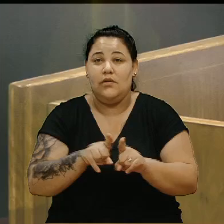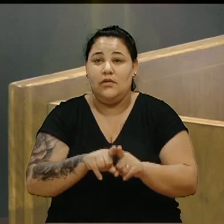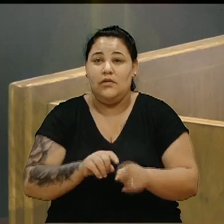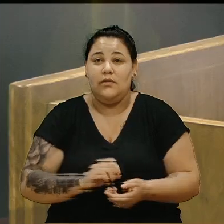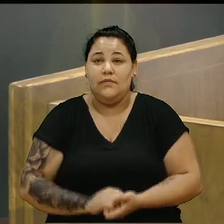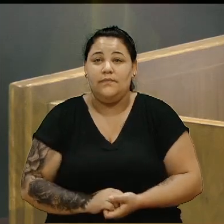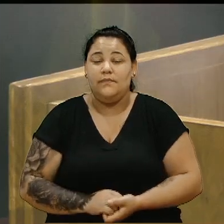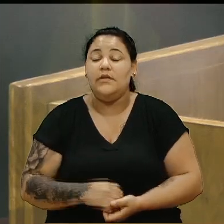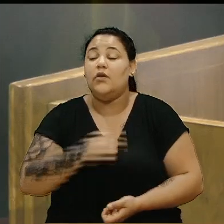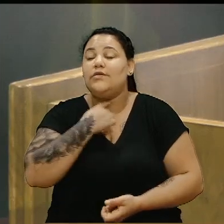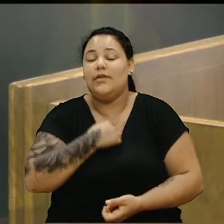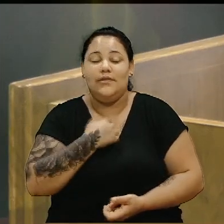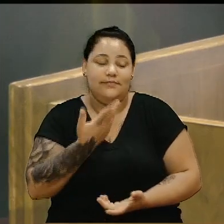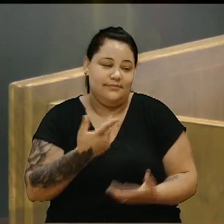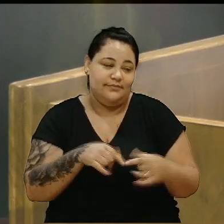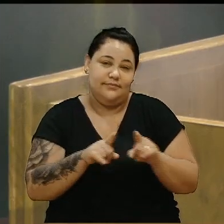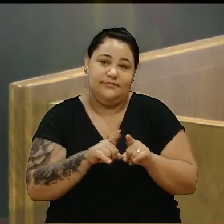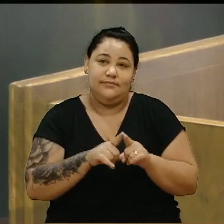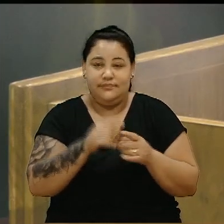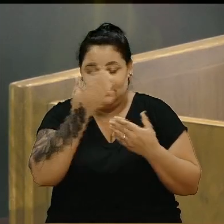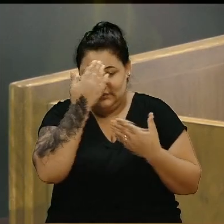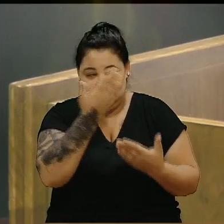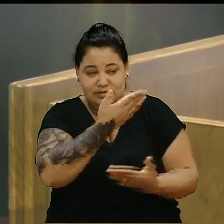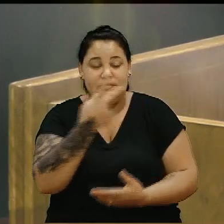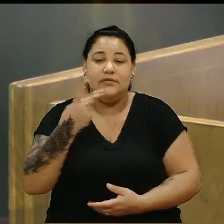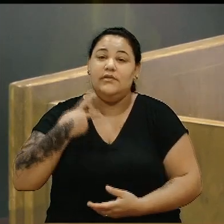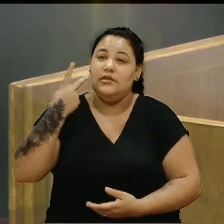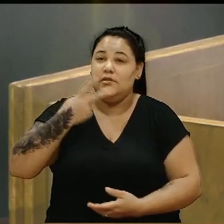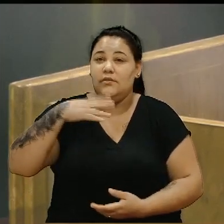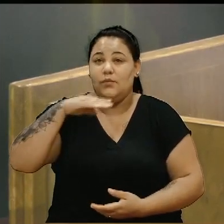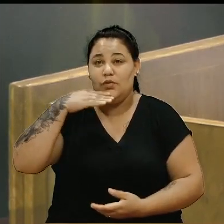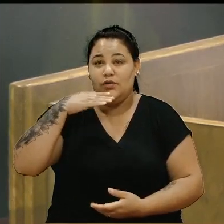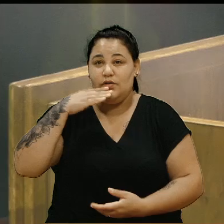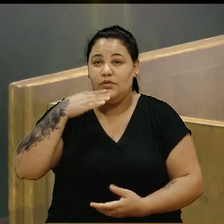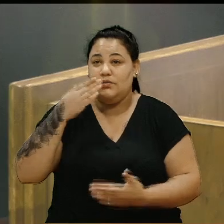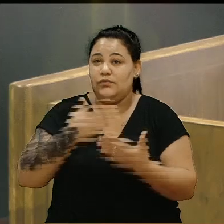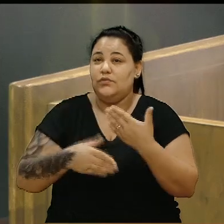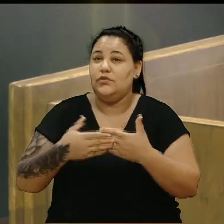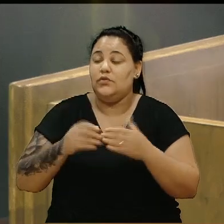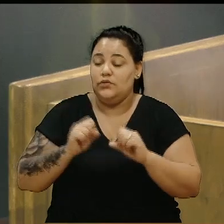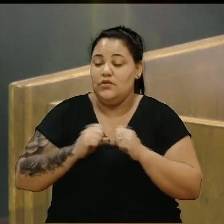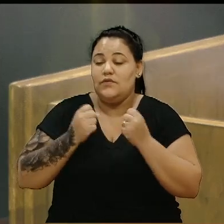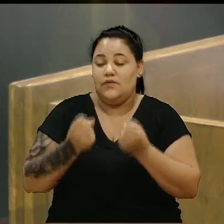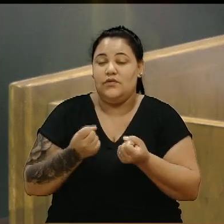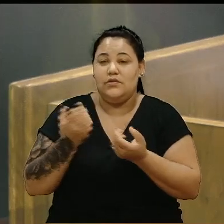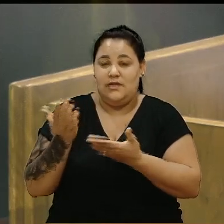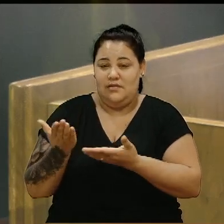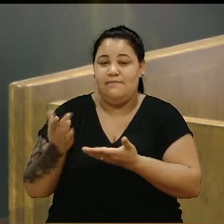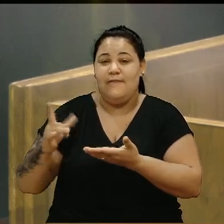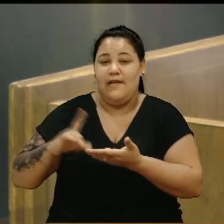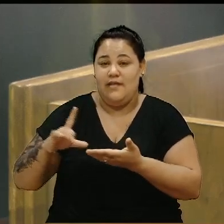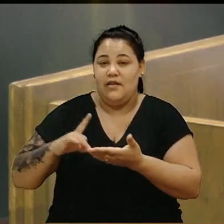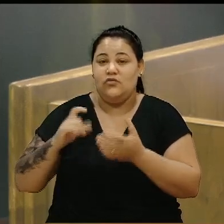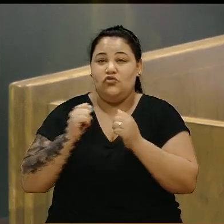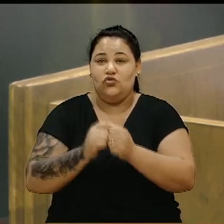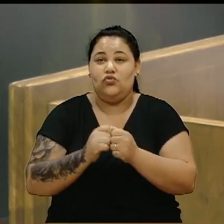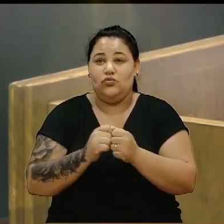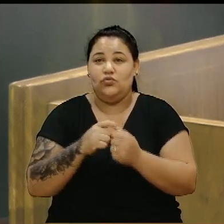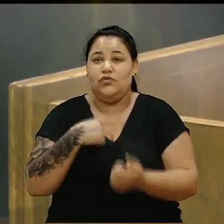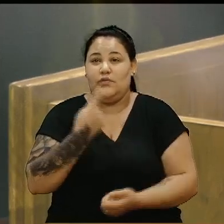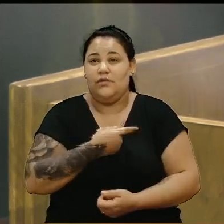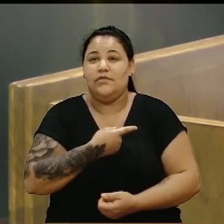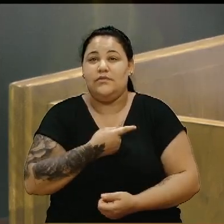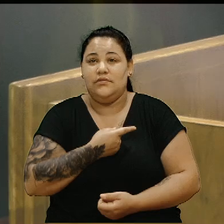E gostaria também de agradecer ao vereador Bortola por toda a dedicação que ele está tendo com a gente, já não é de